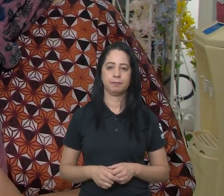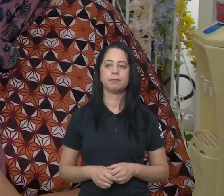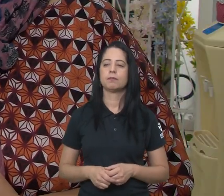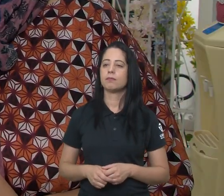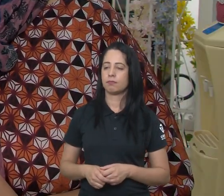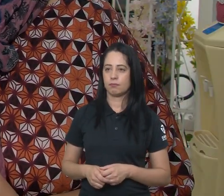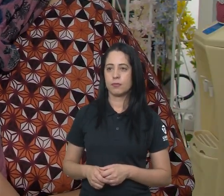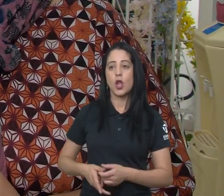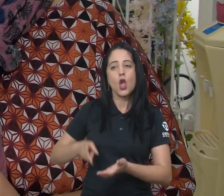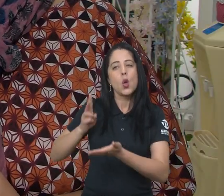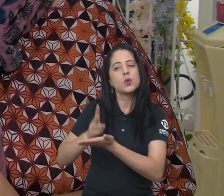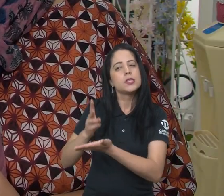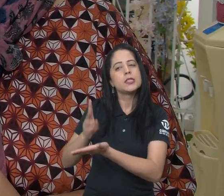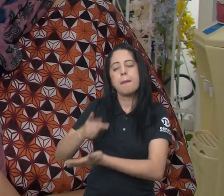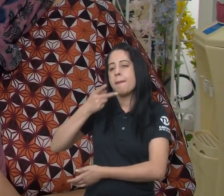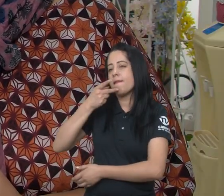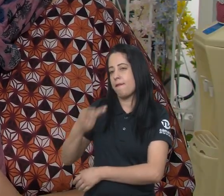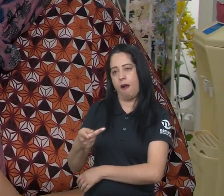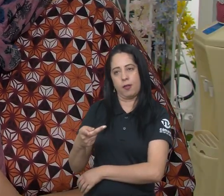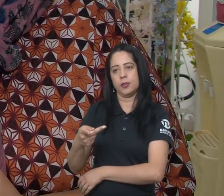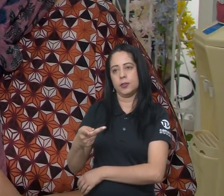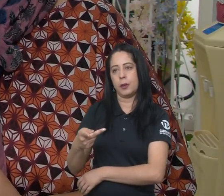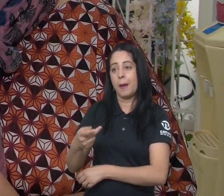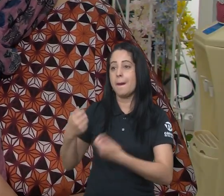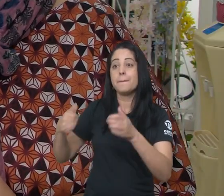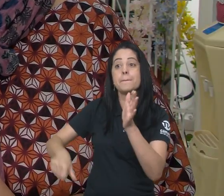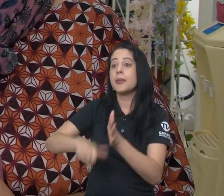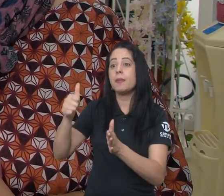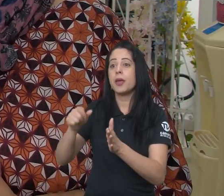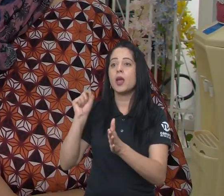eu sempre falo, né? Para a gente, primeiramente, se